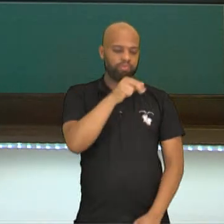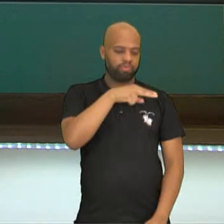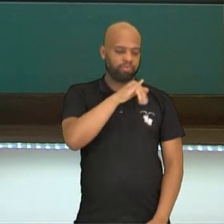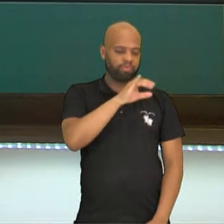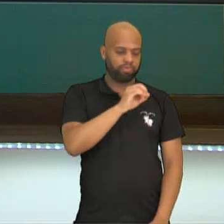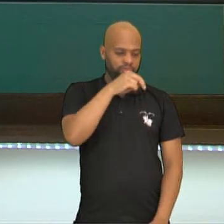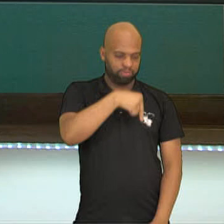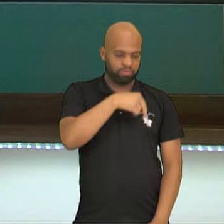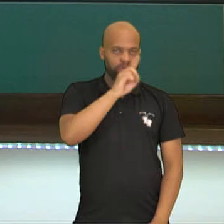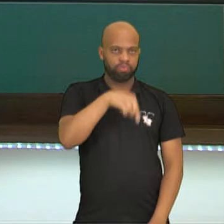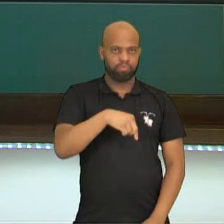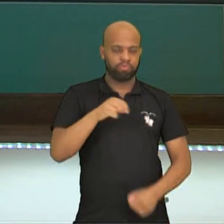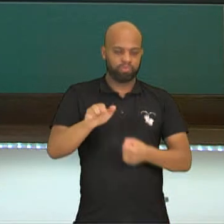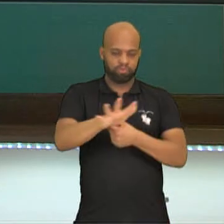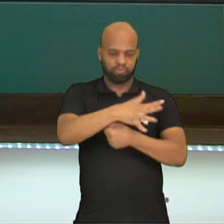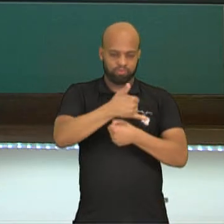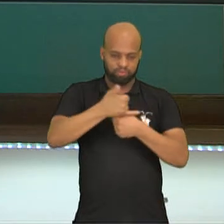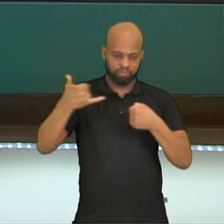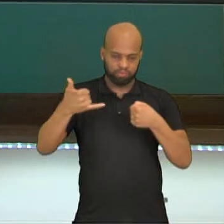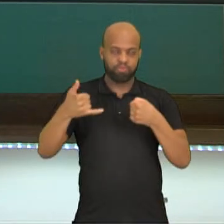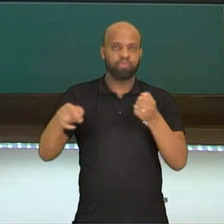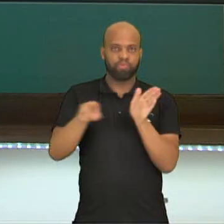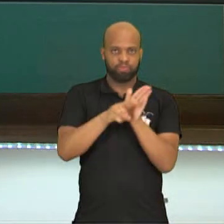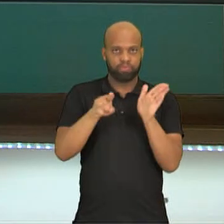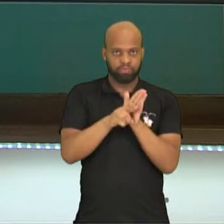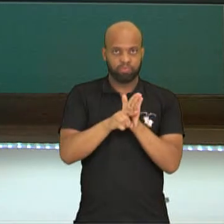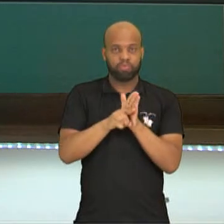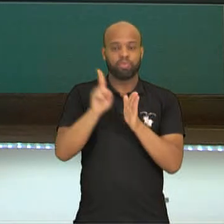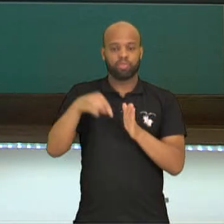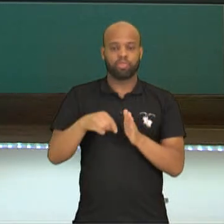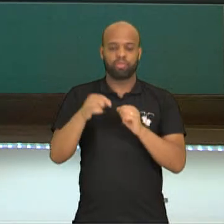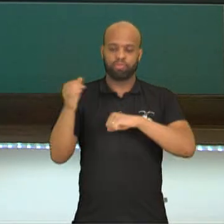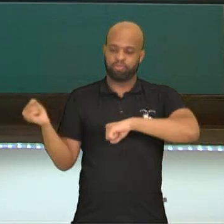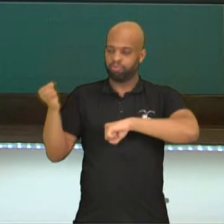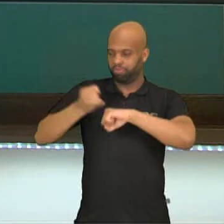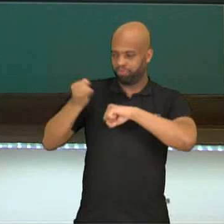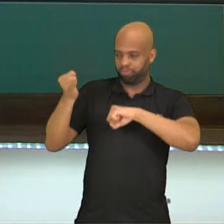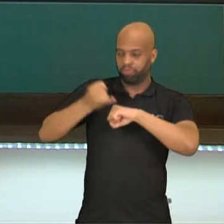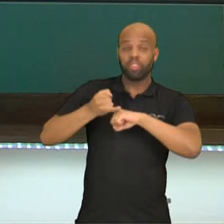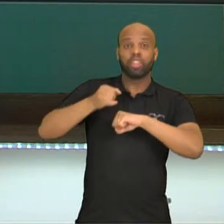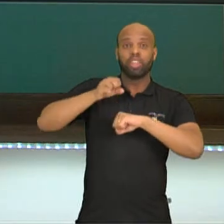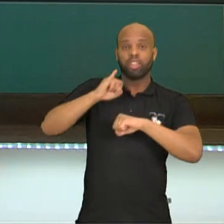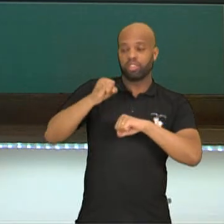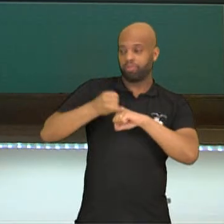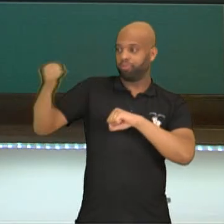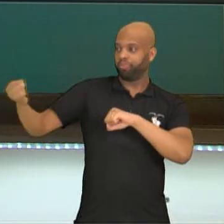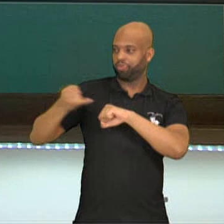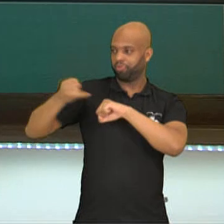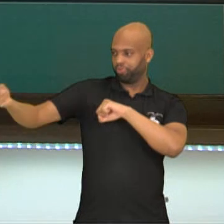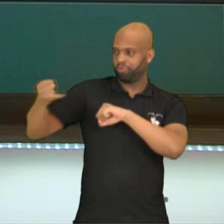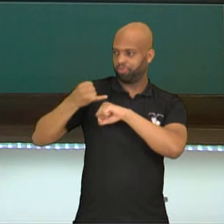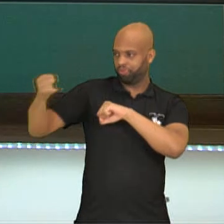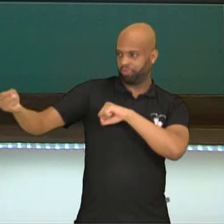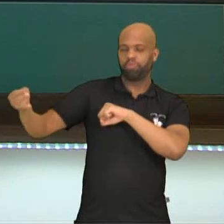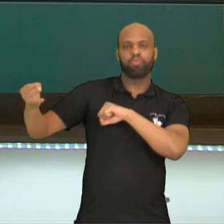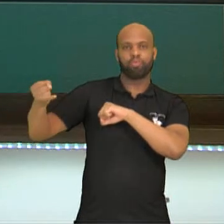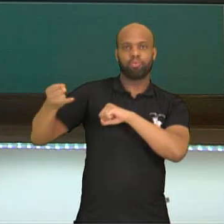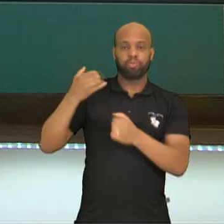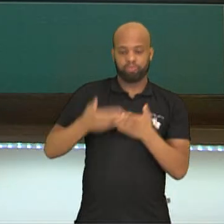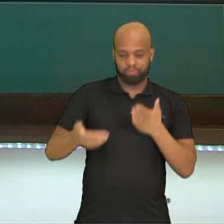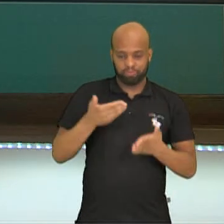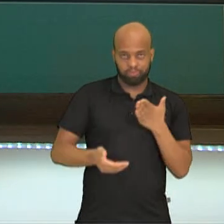carga negativa. E aí vai se chamar ânion. Quando o átomo perde os elétrons, ele fica com a